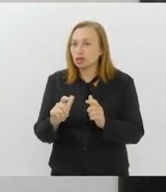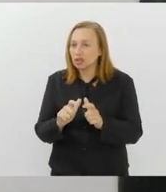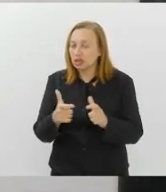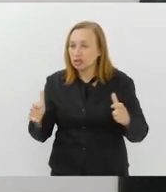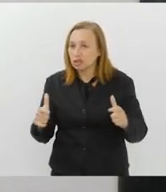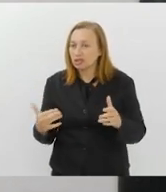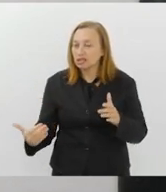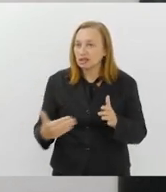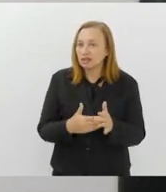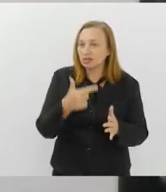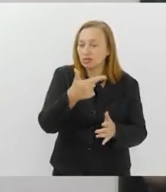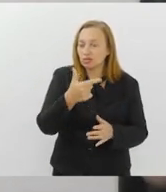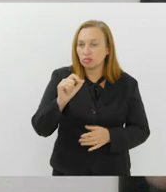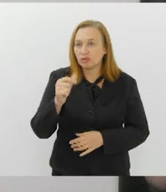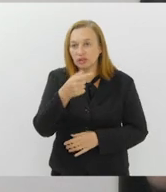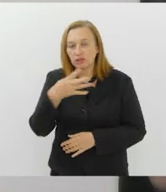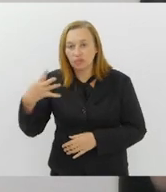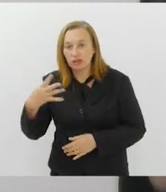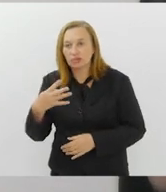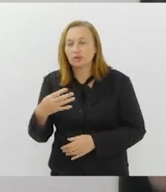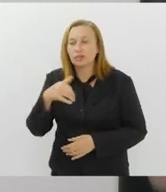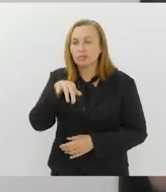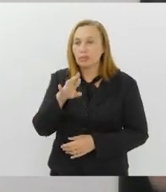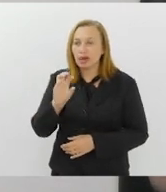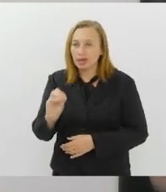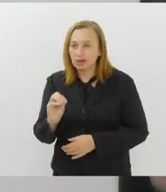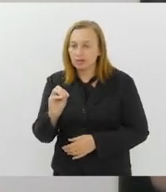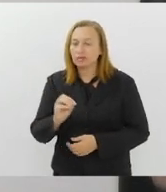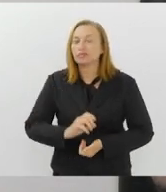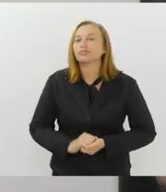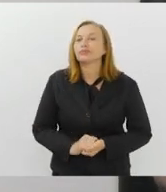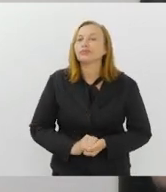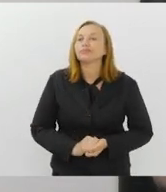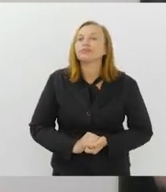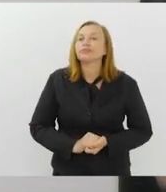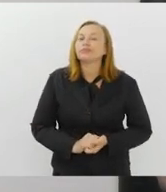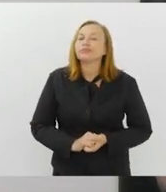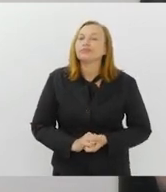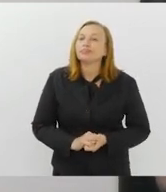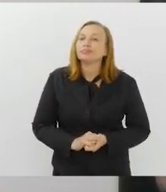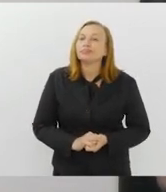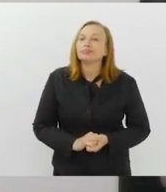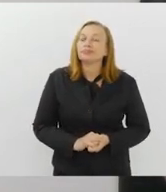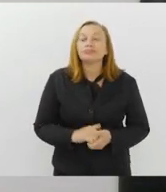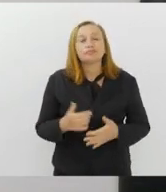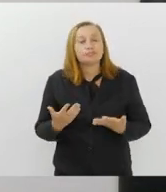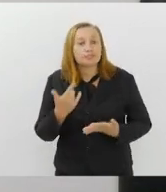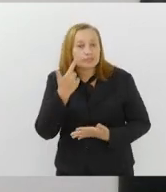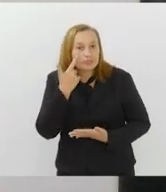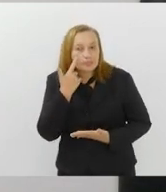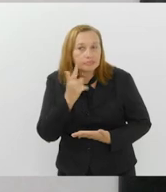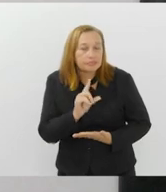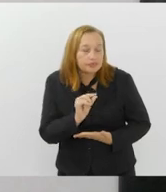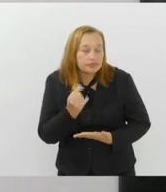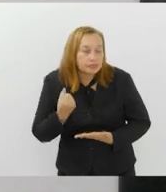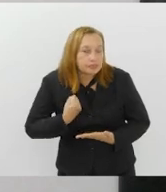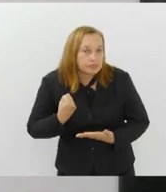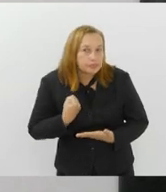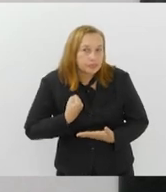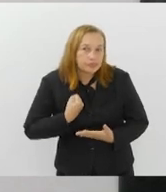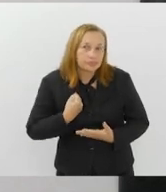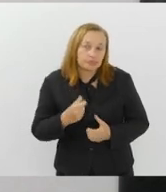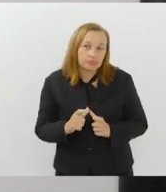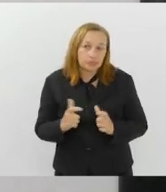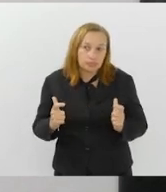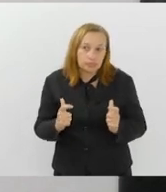até 2024, maio de 2024, para ser mais precisa. Então, a gente vê um número, e o que me